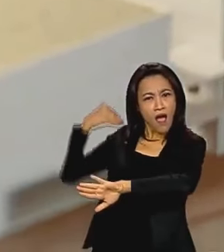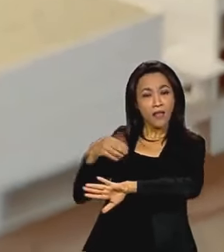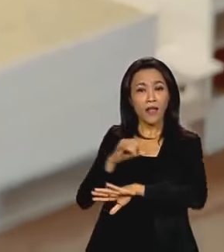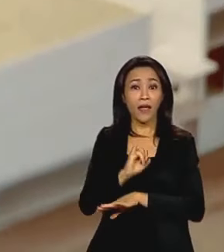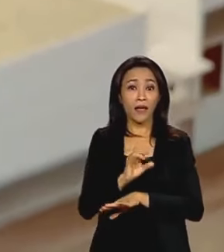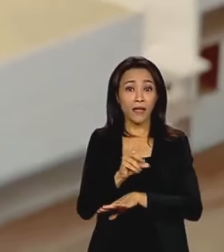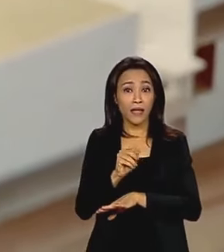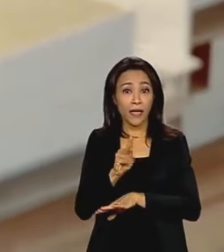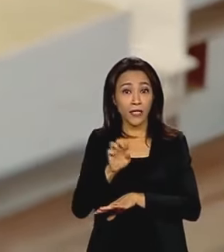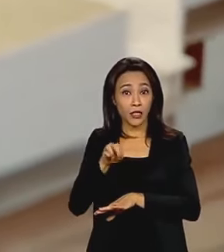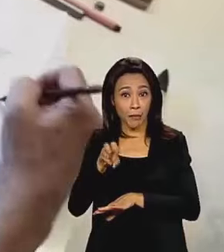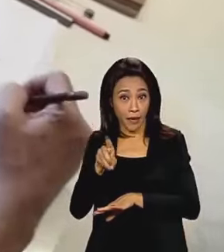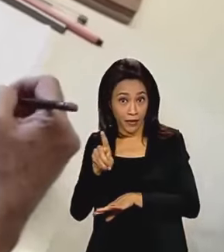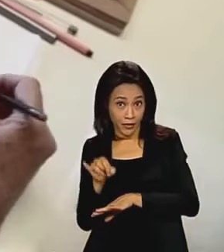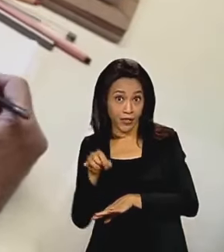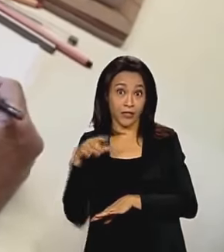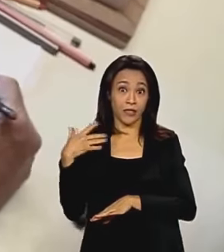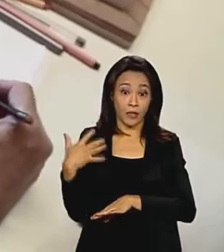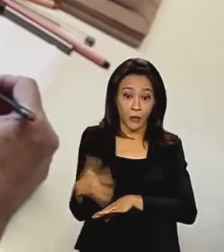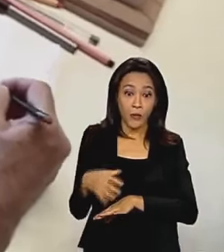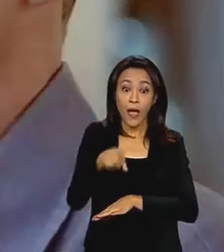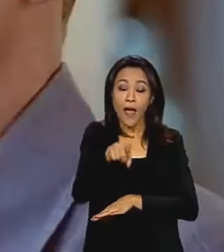de vida